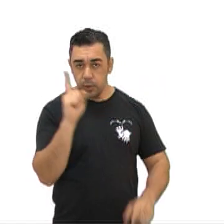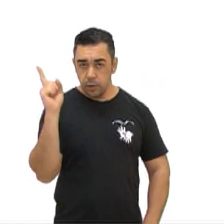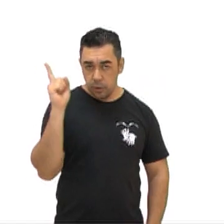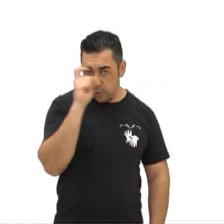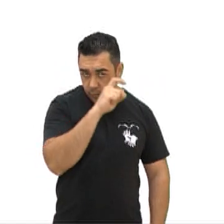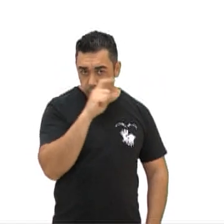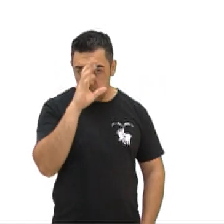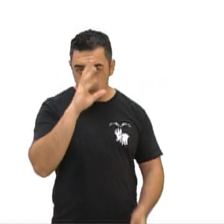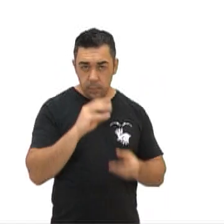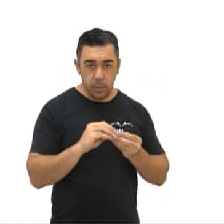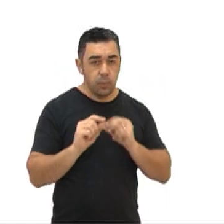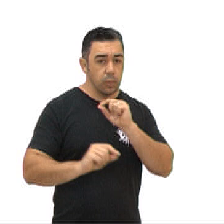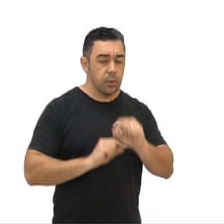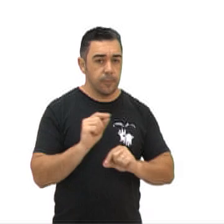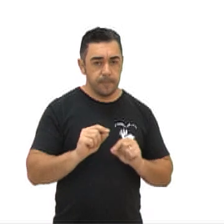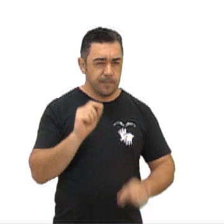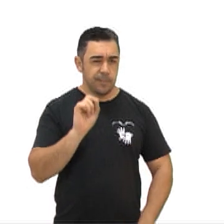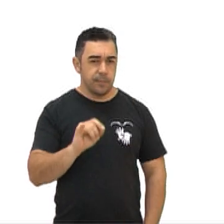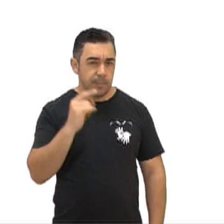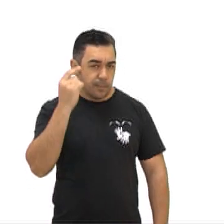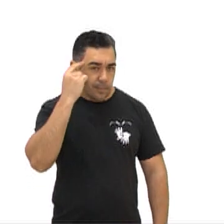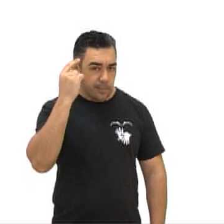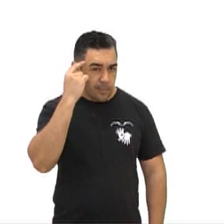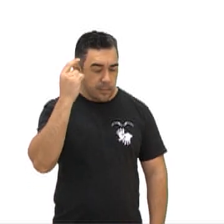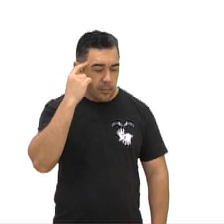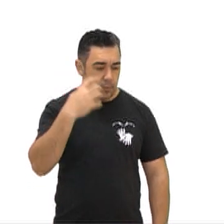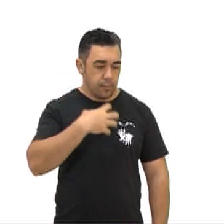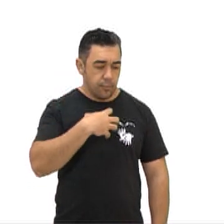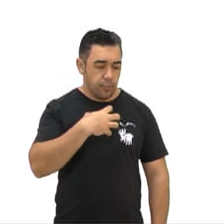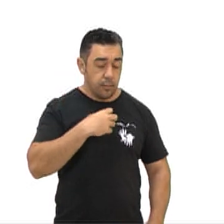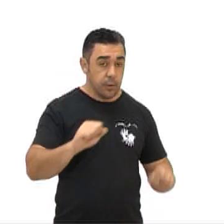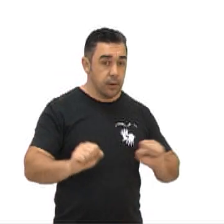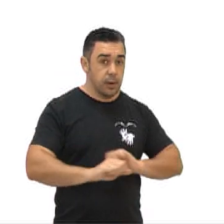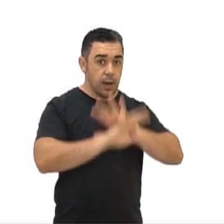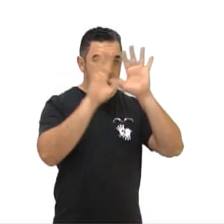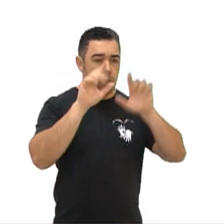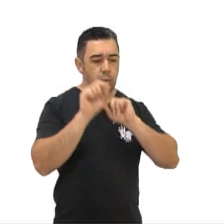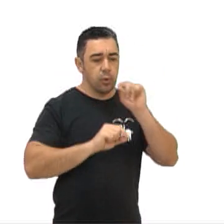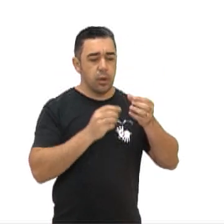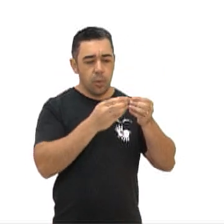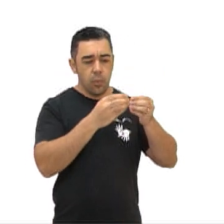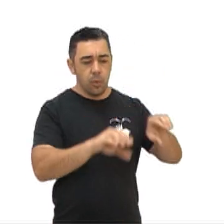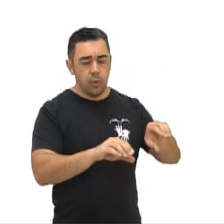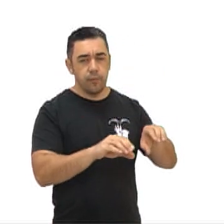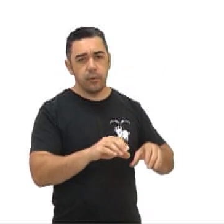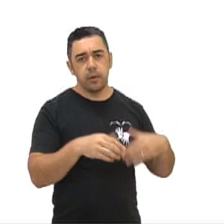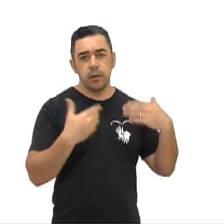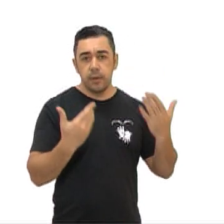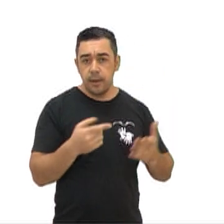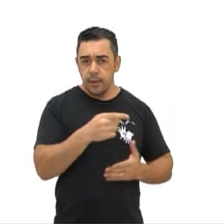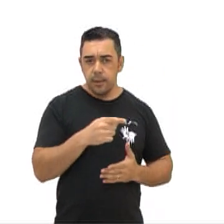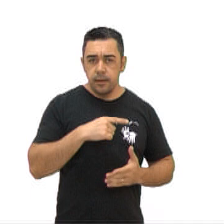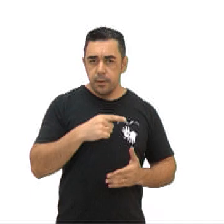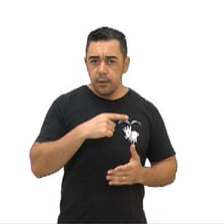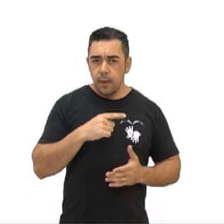de entender se se pensa na forma clara que tem um ovo e na franqueza de sua parede